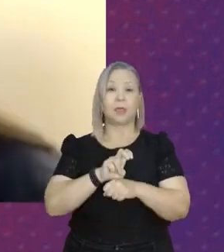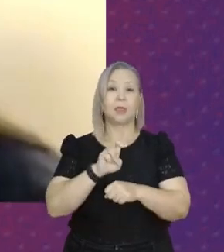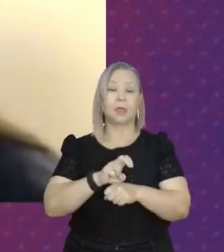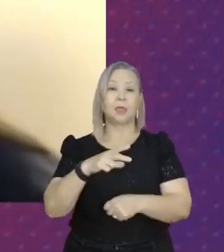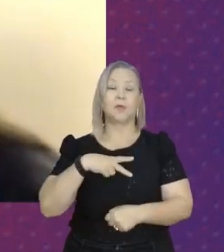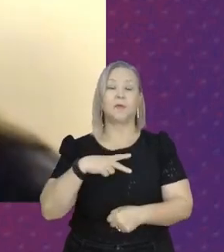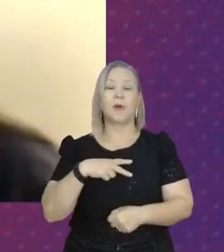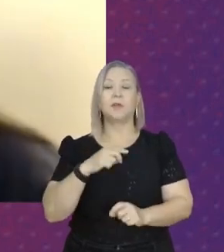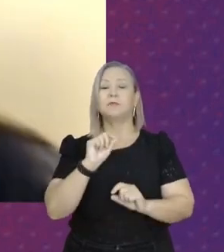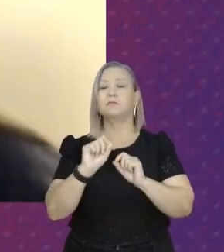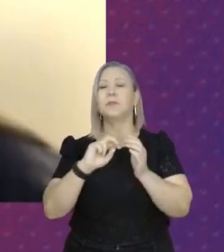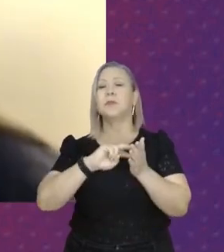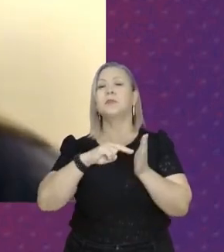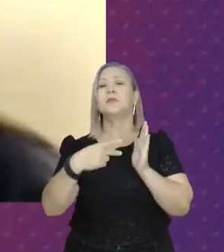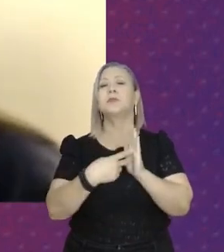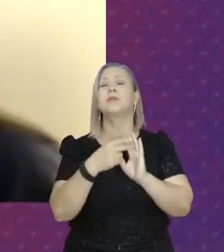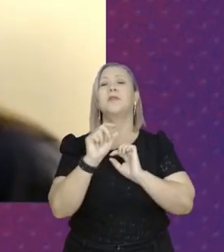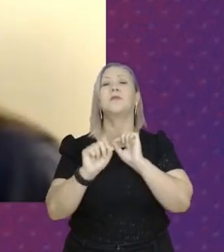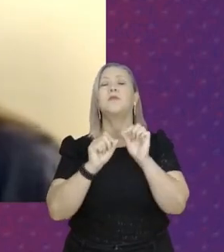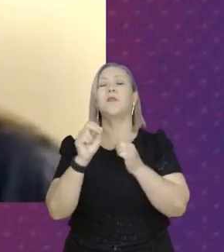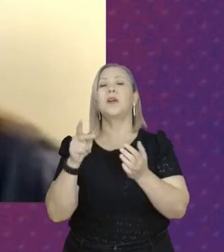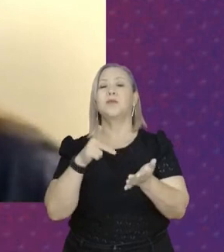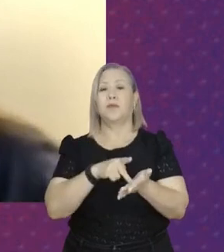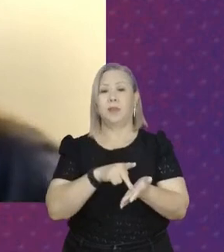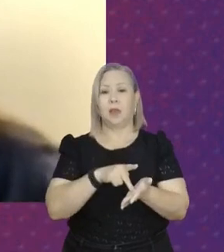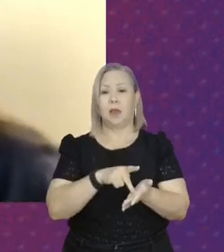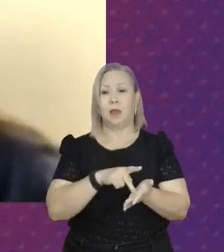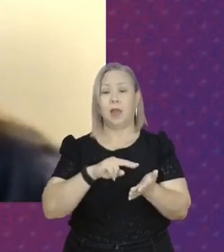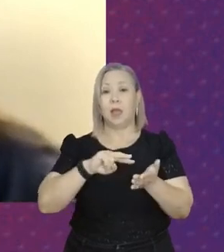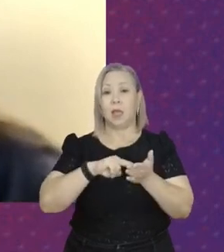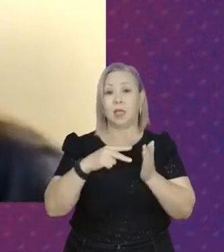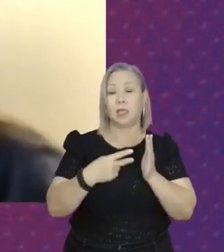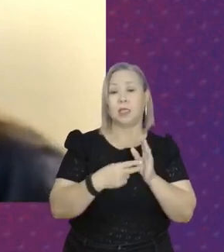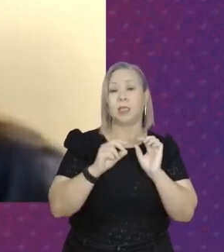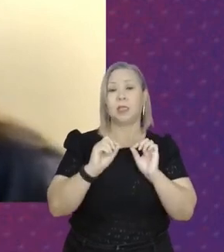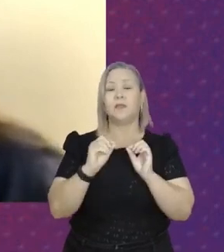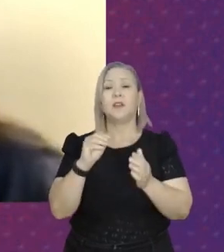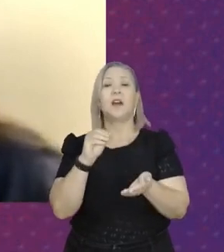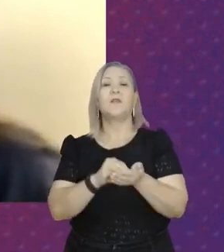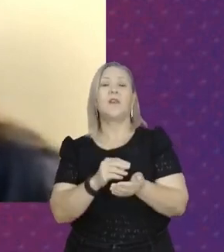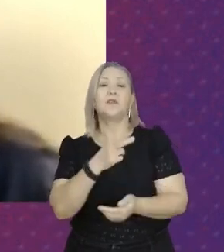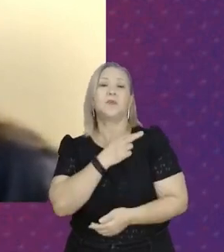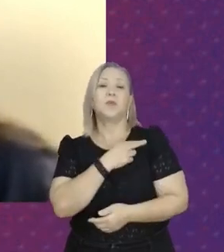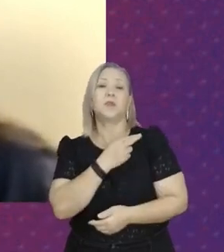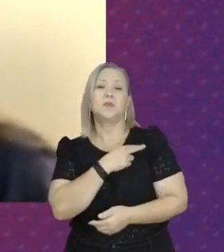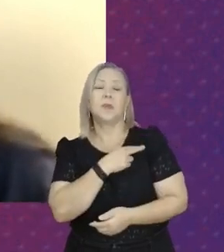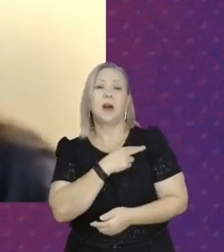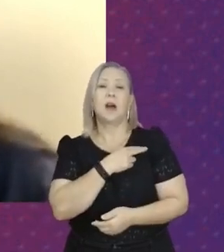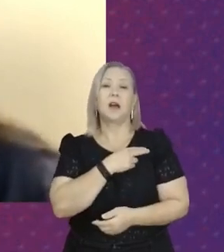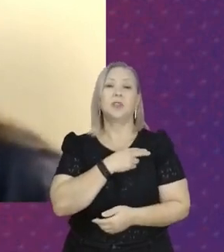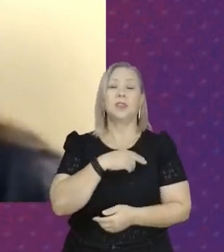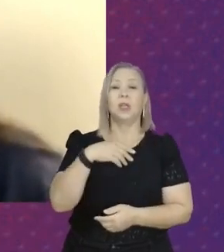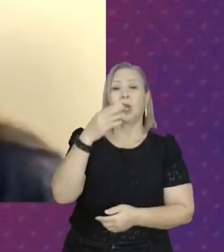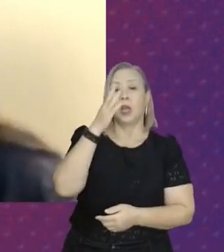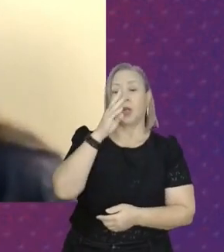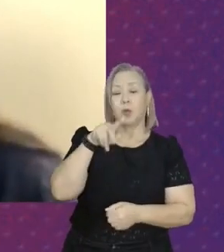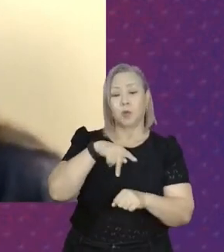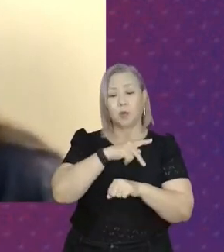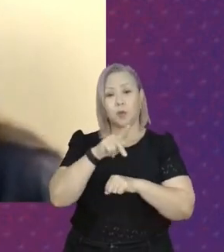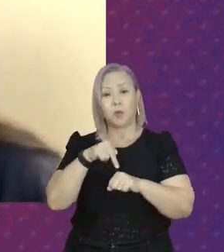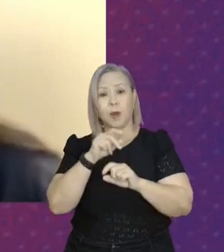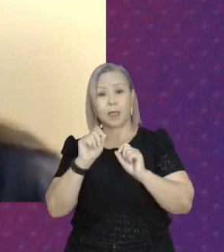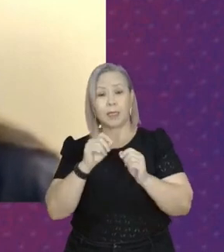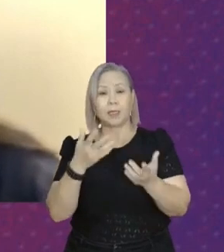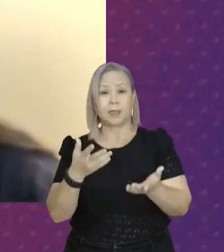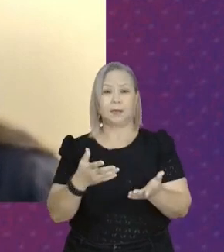isso significa concretamente? Significa a desresponsabilização do Estado em investir na ampliação da rede municipal,